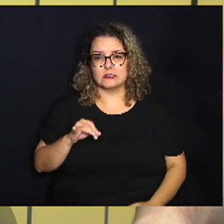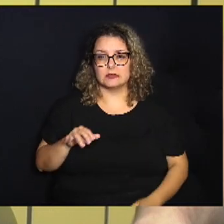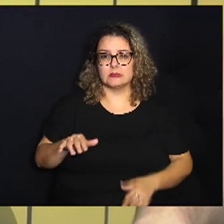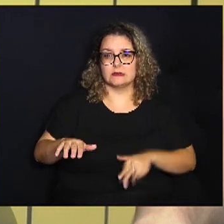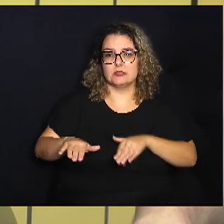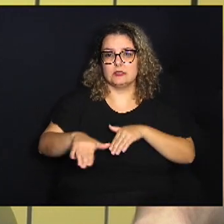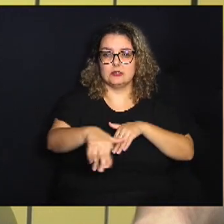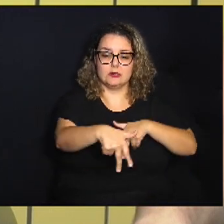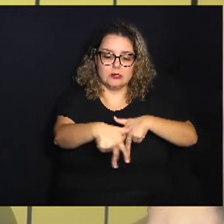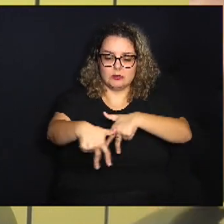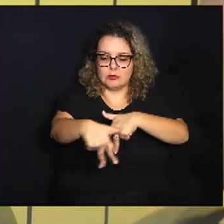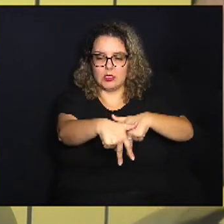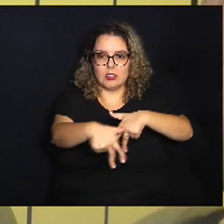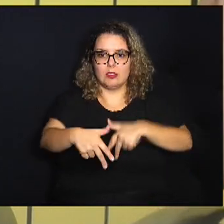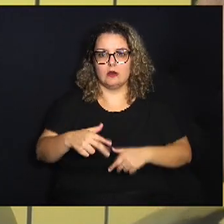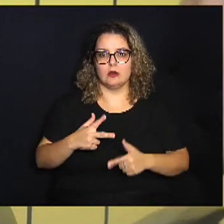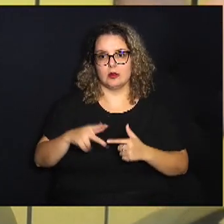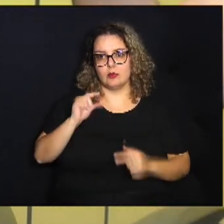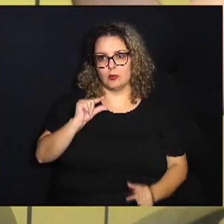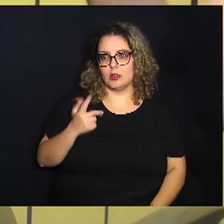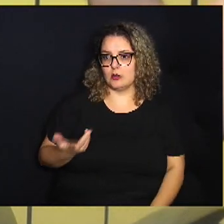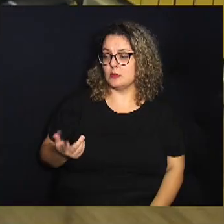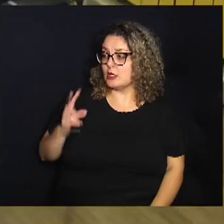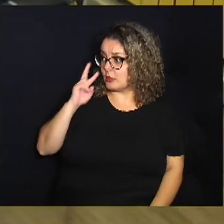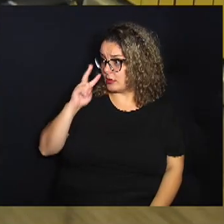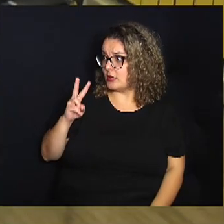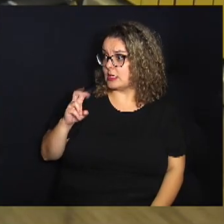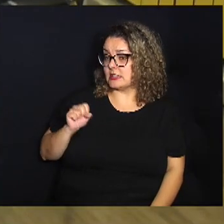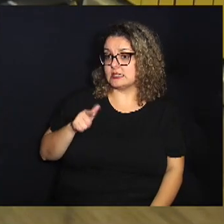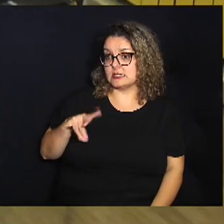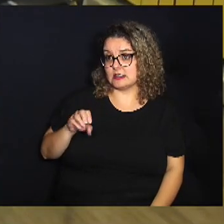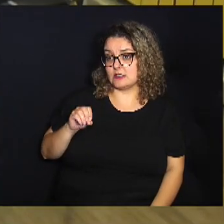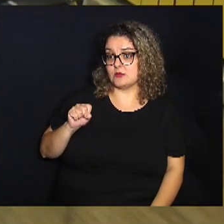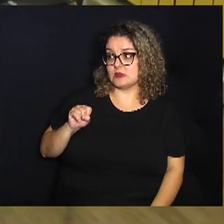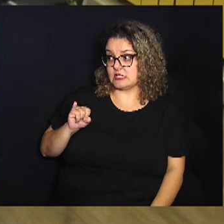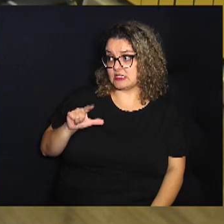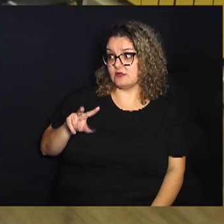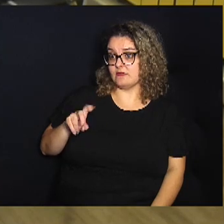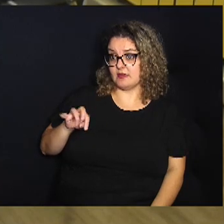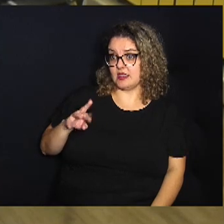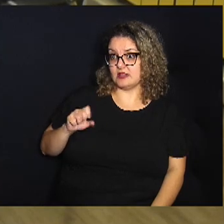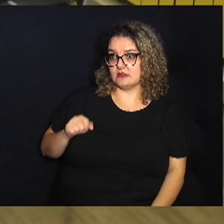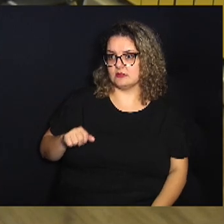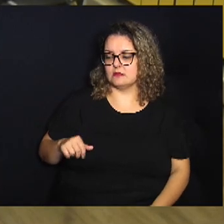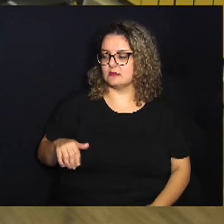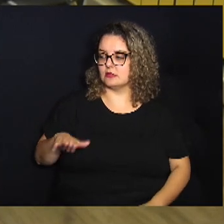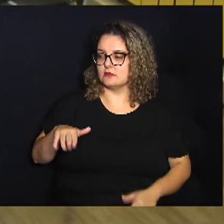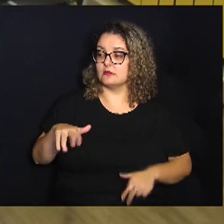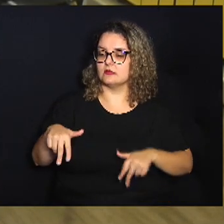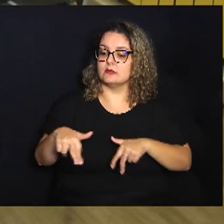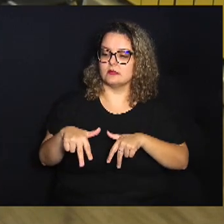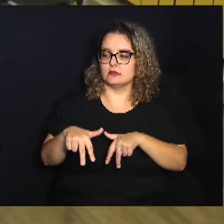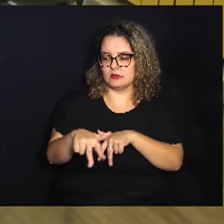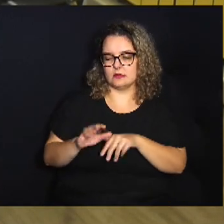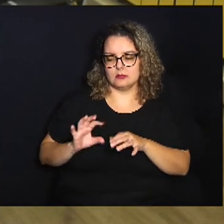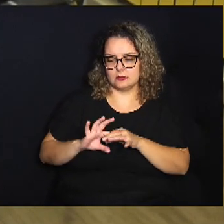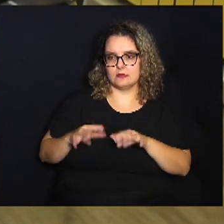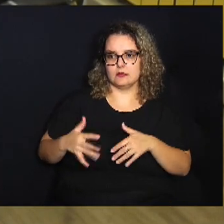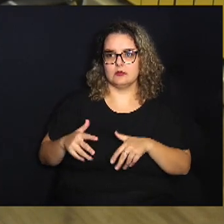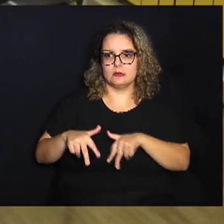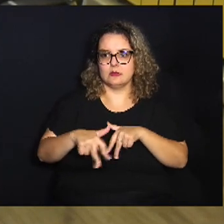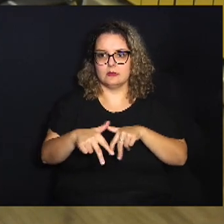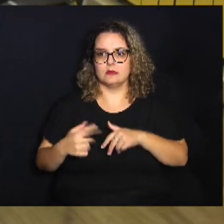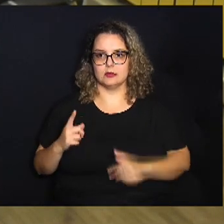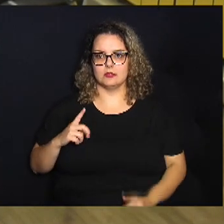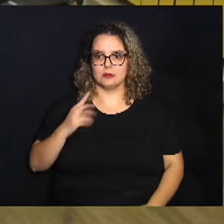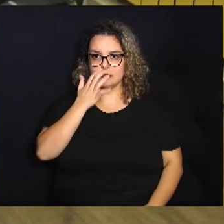também, você ganha um pouco. Porque às vezes a gente vê, principalmente São Silvestre, né? Uma conversa, tipo, vai você um pouquinho aí, deixa eu aqui, pelotão, individual.